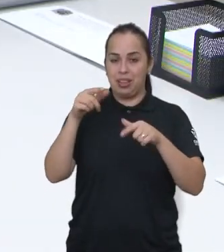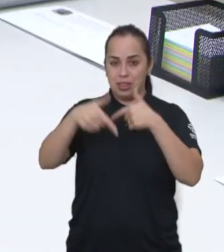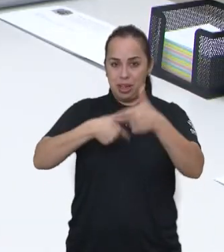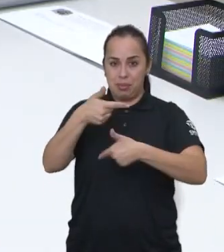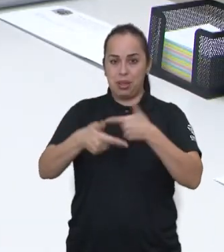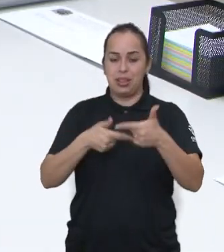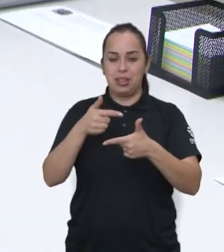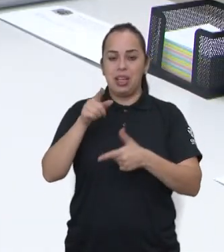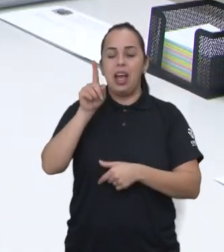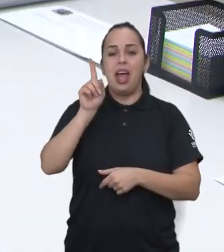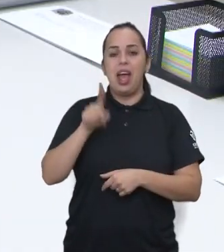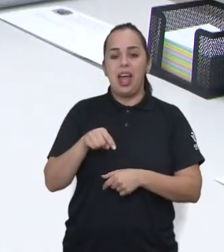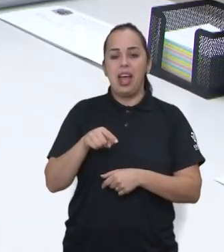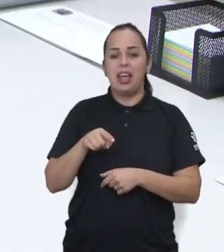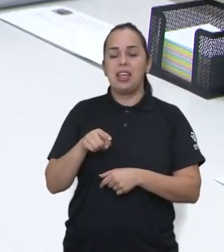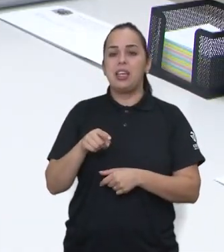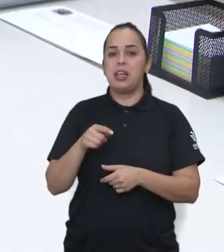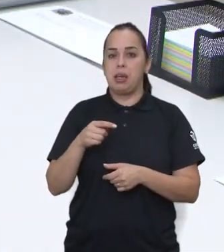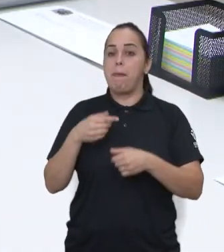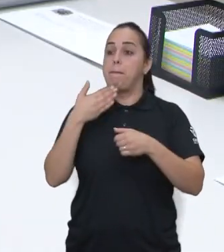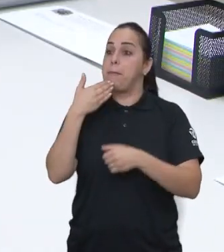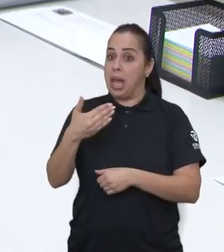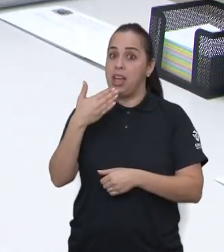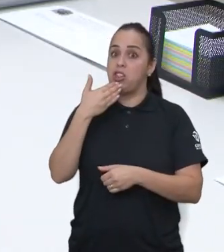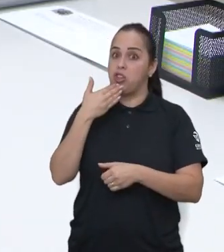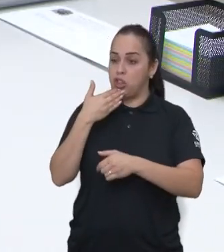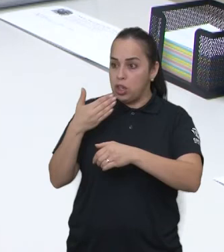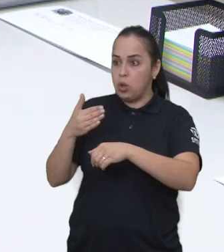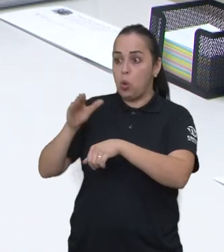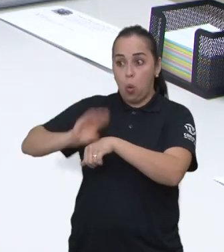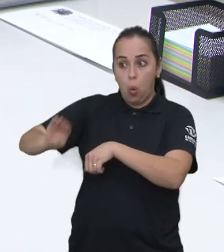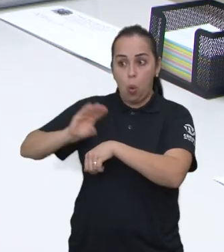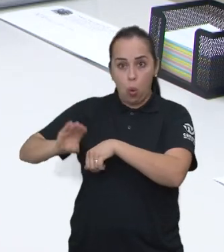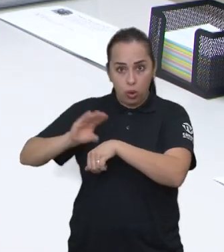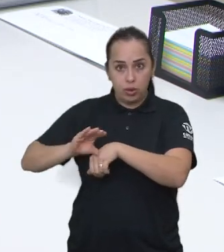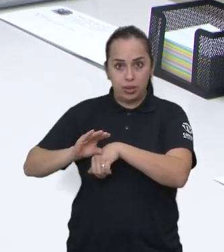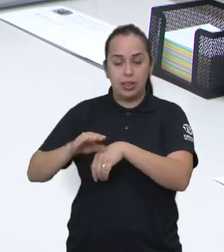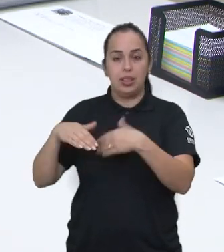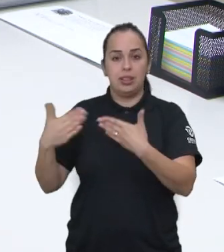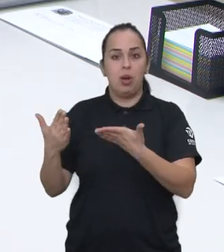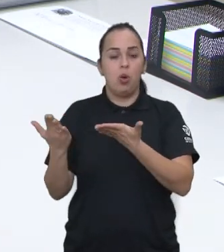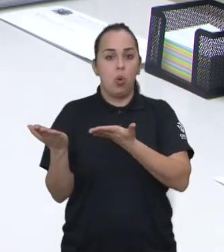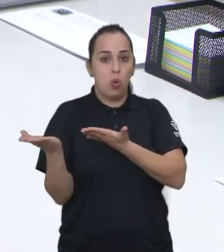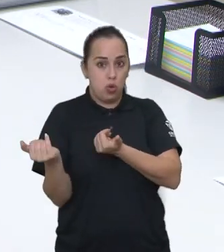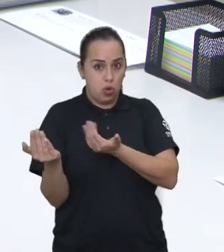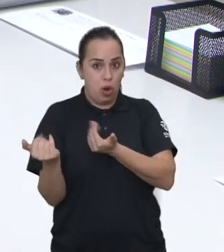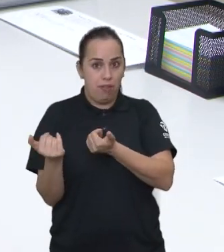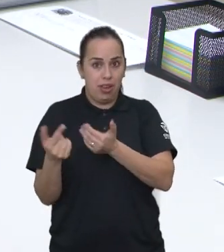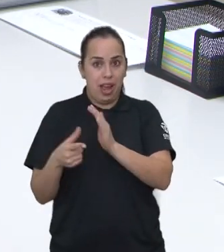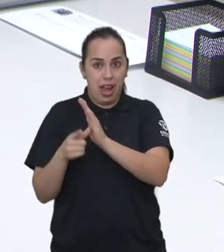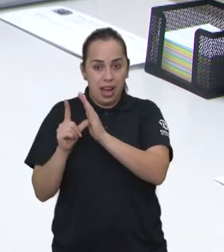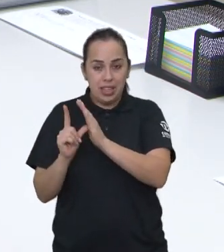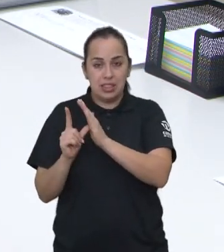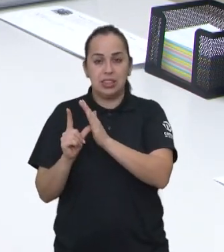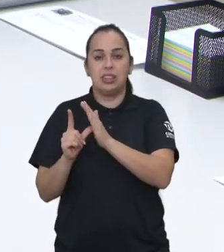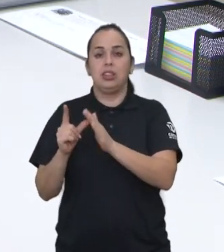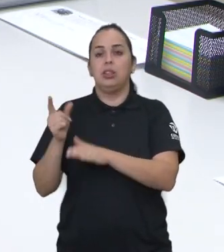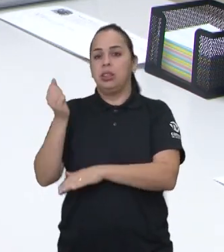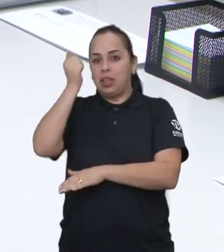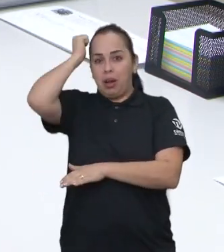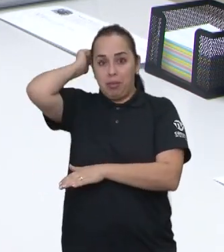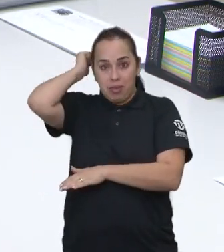o mercado de trabalho é um mercado trabalho que existe qualificação e o jovem participando de um curso